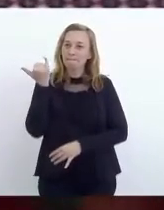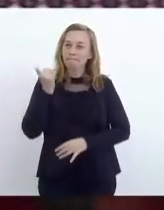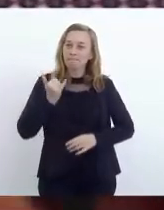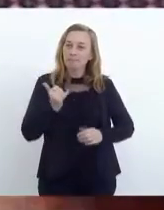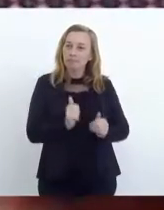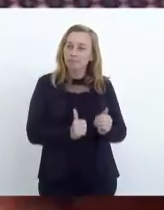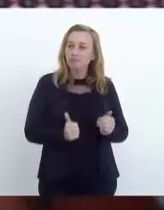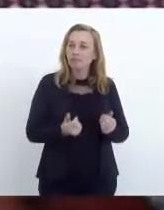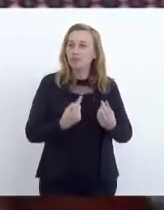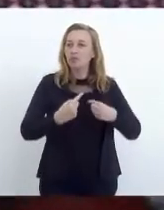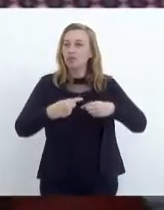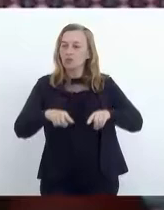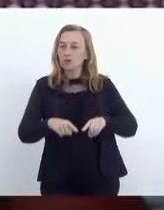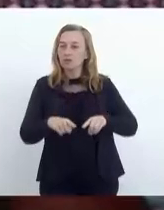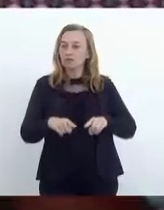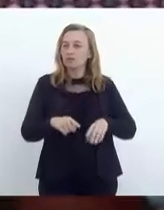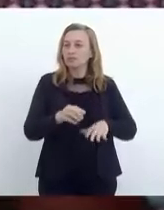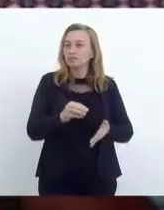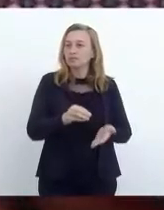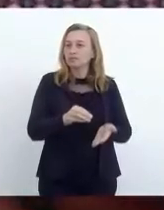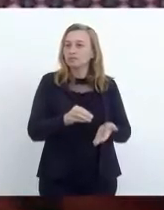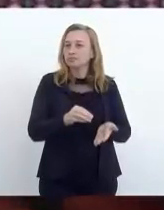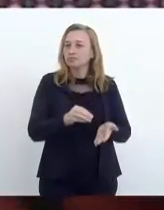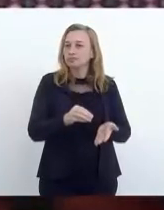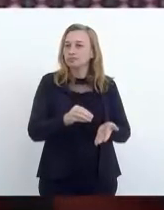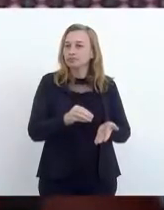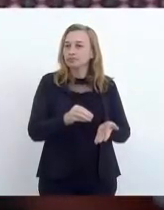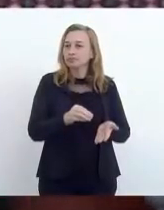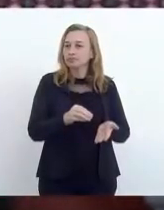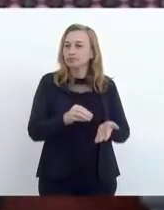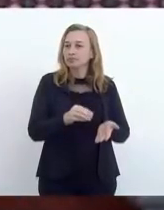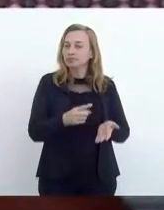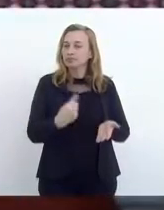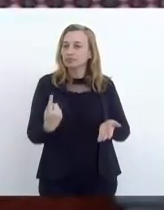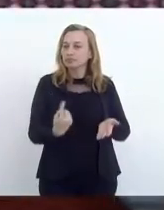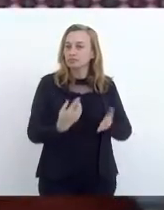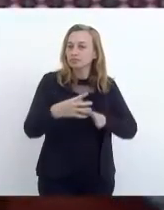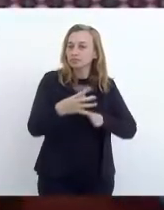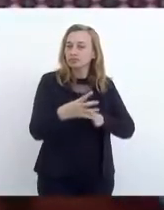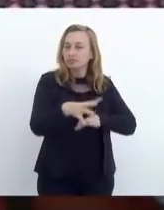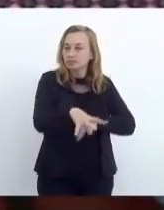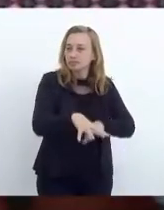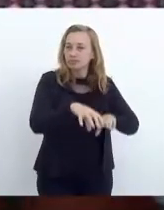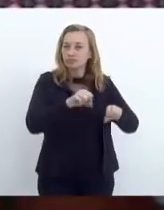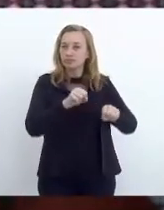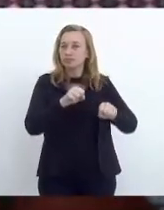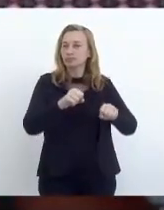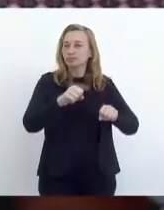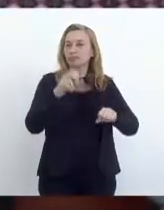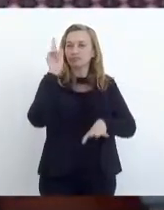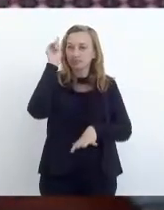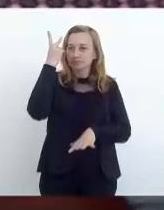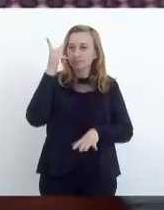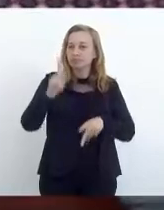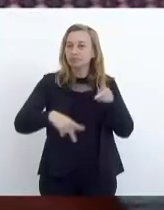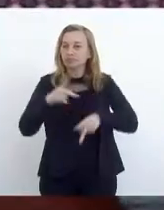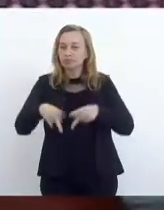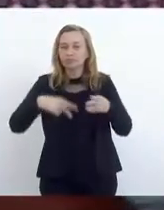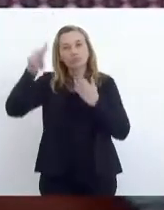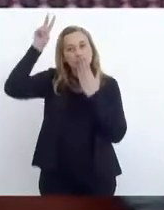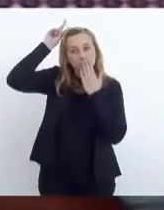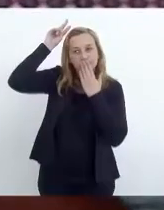enfrentar o apagamento e a invisibilização da nossa formação histórica, das contribuições dos povos indígenas